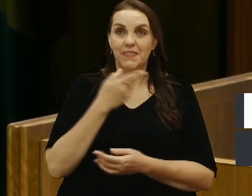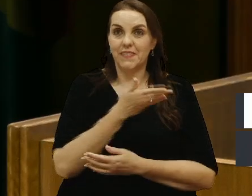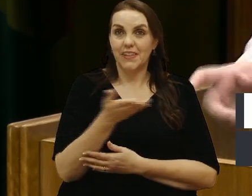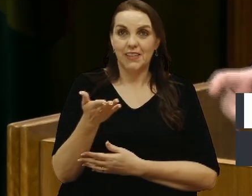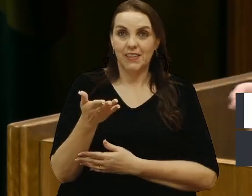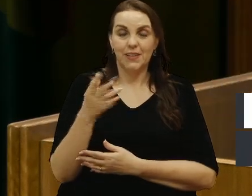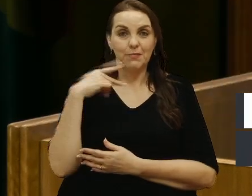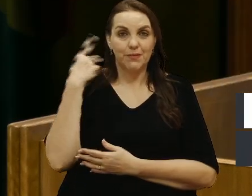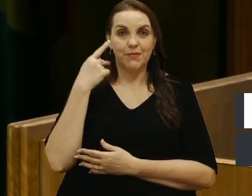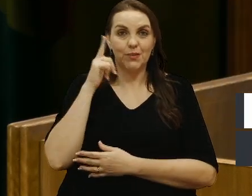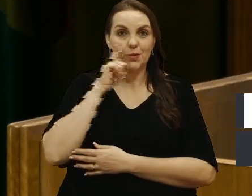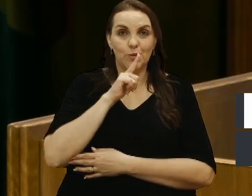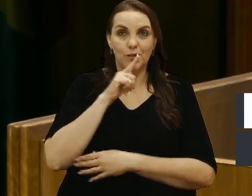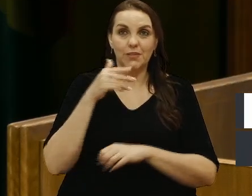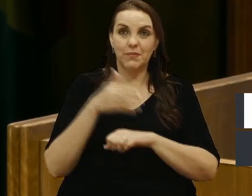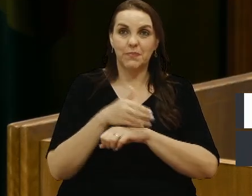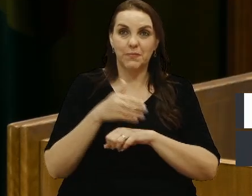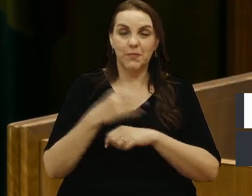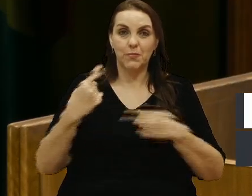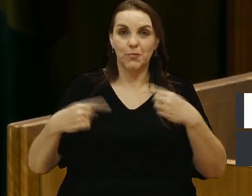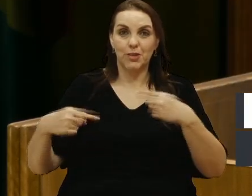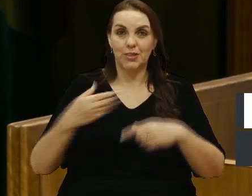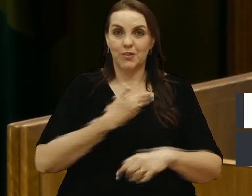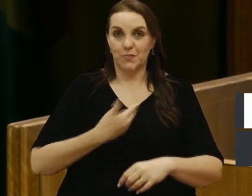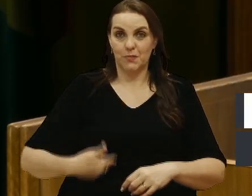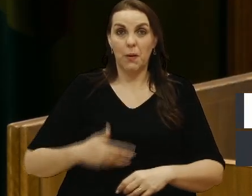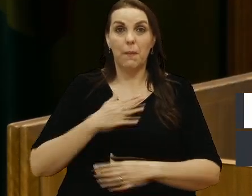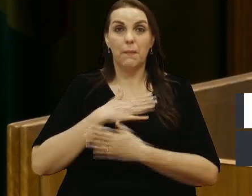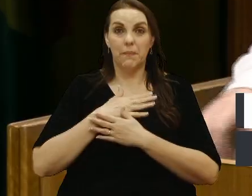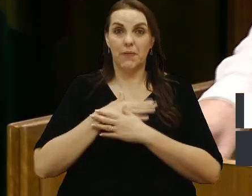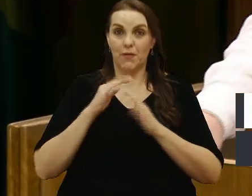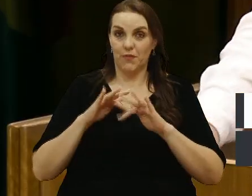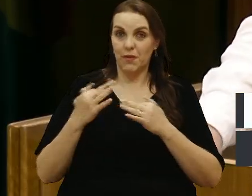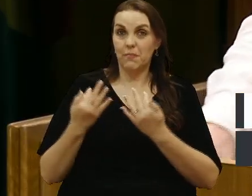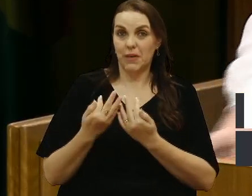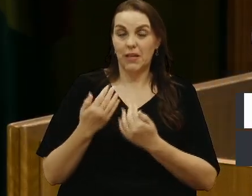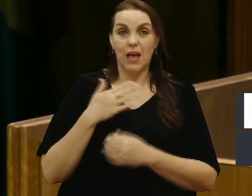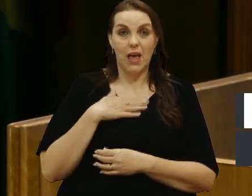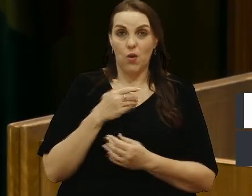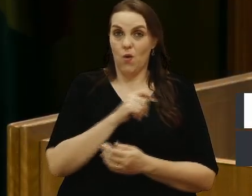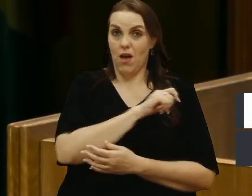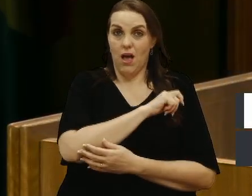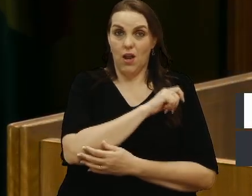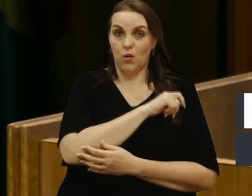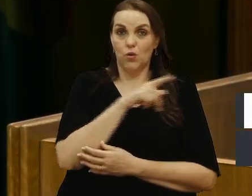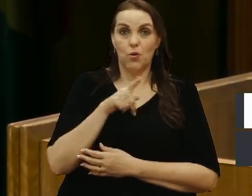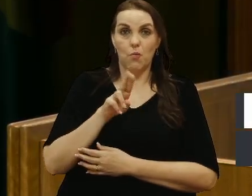do ingresso com política pública. Agora, a minha família, embora eu não tenha sido estudante do ProUni, foi